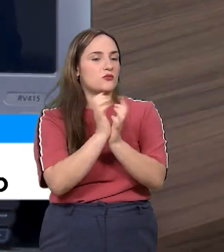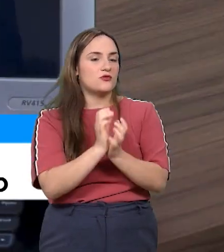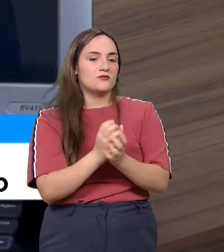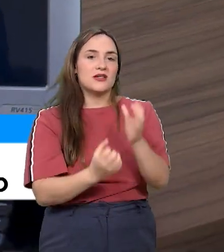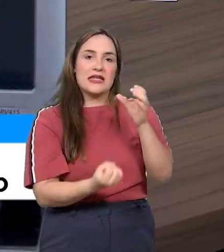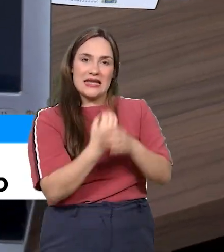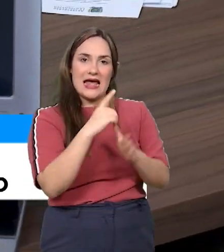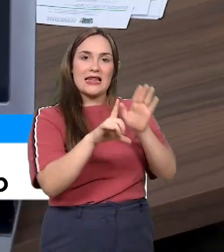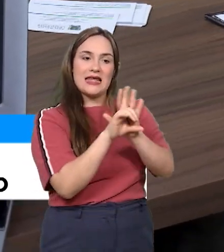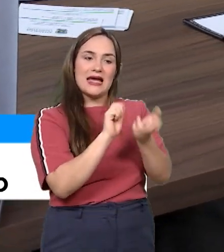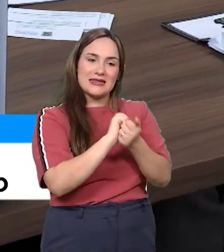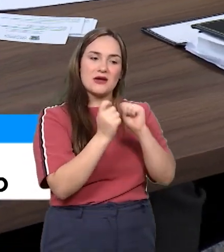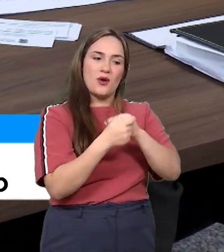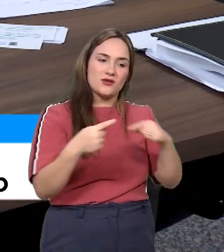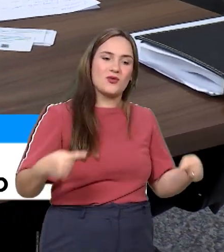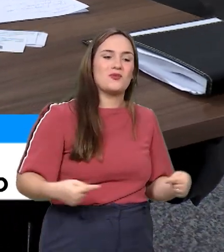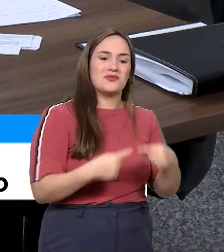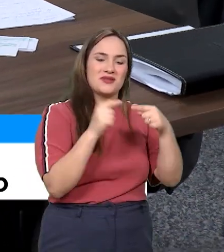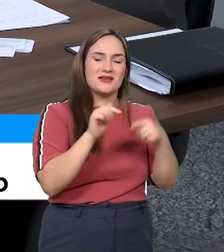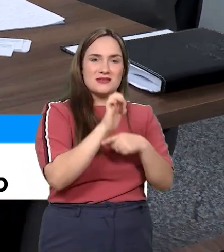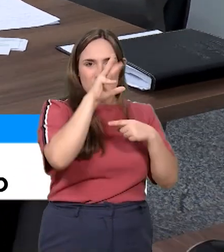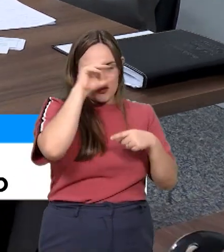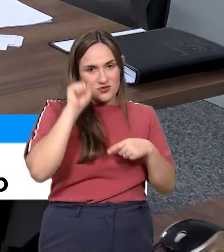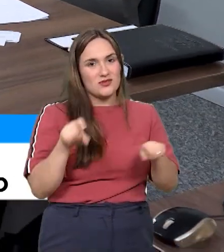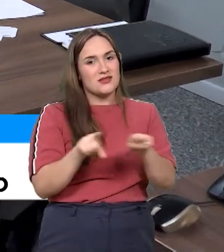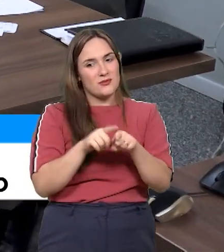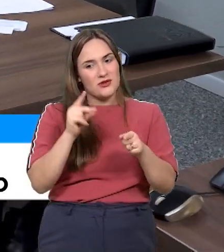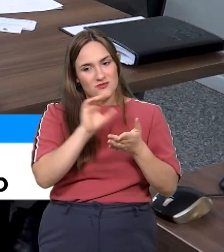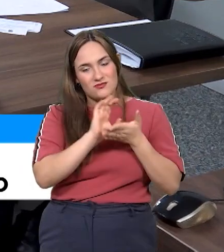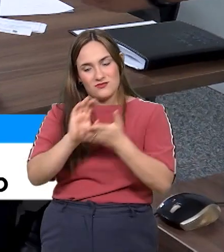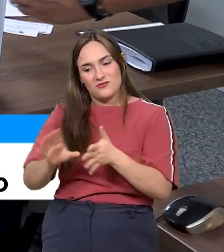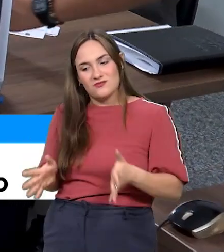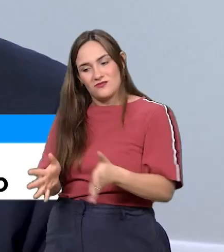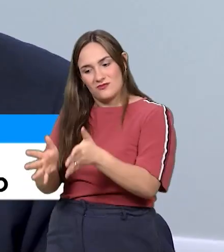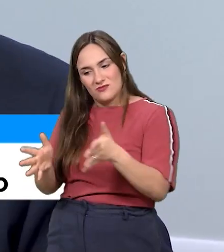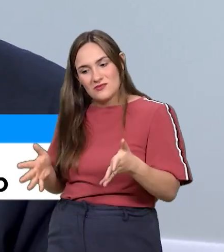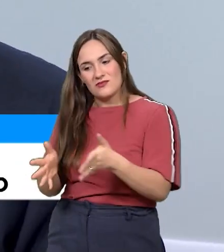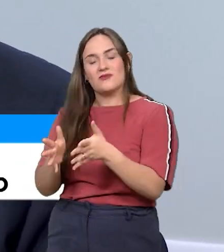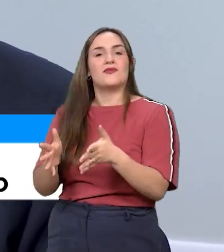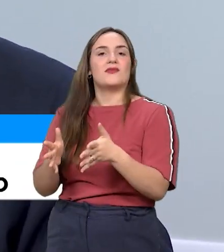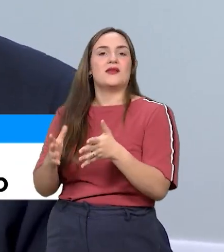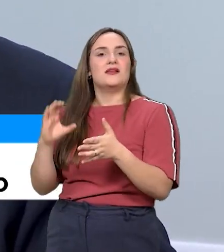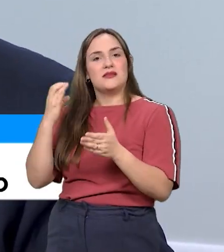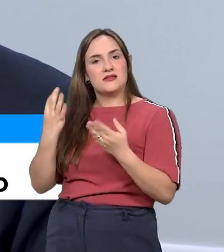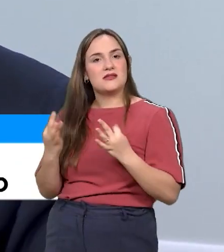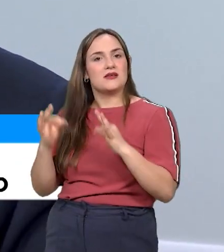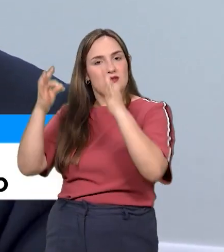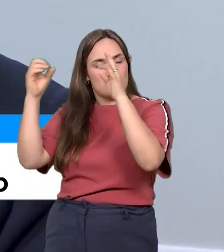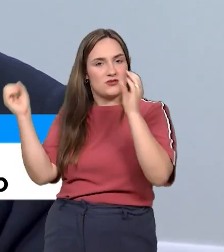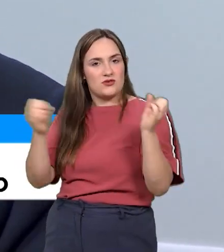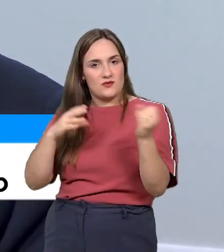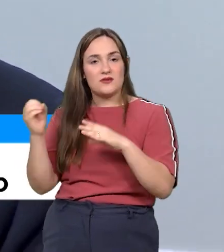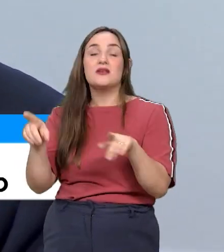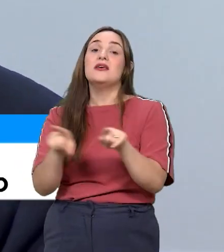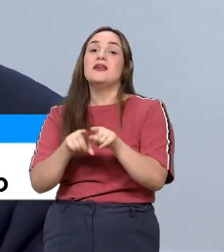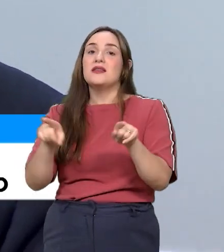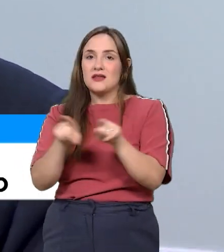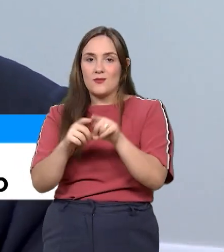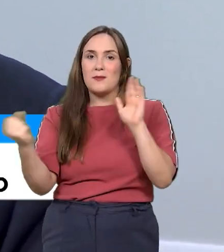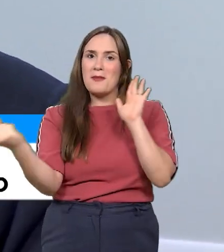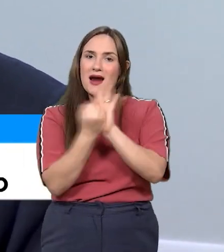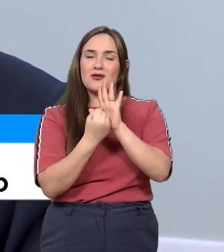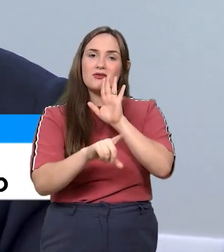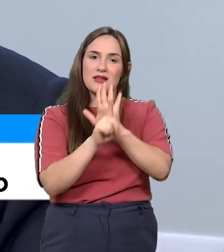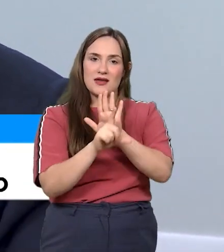também da Constituição Estadual de Mato Grosso do Sul para o fomento da área, o chamado Marco Legal da Ciência, Tecnologia e